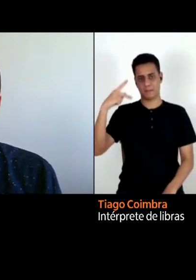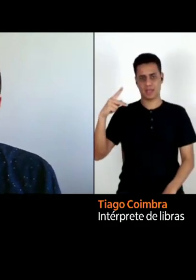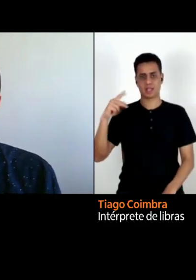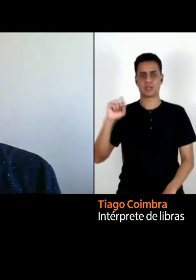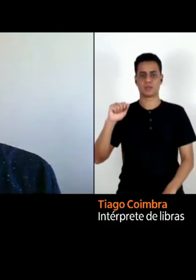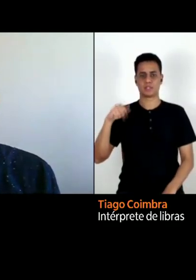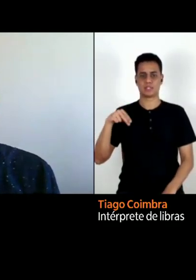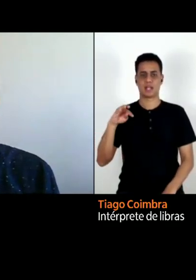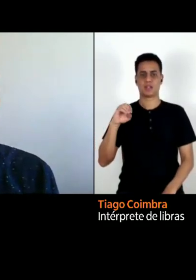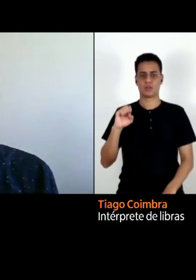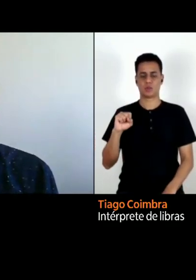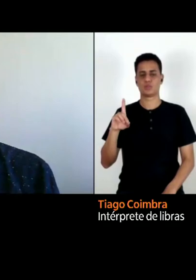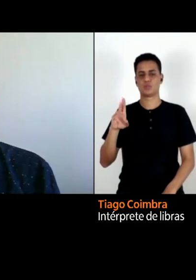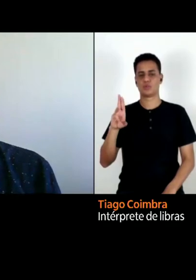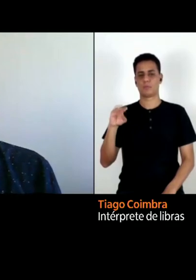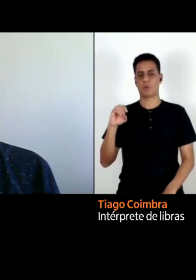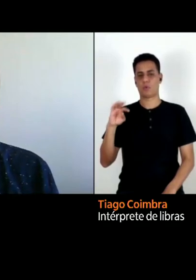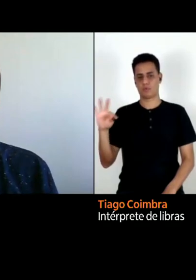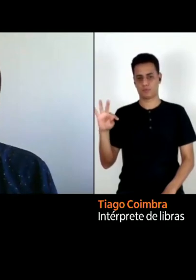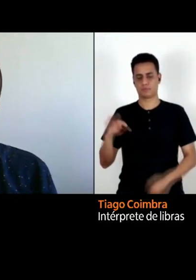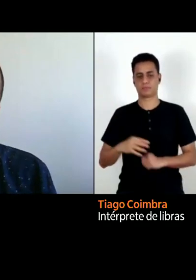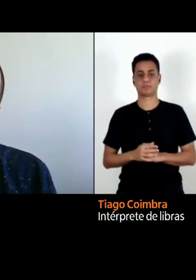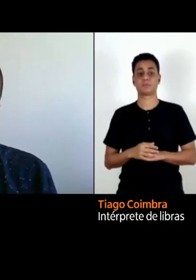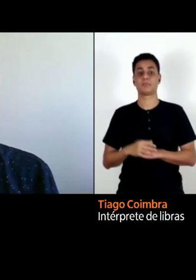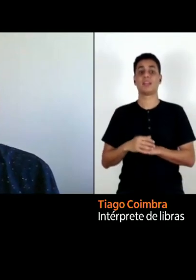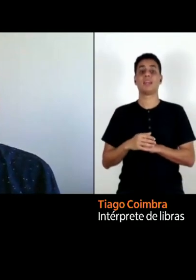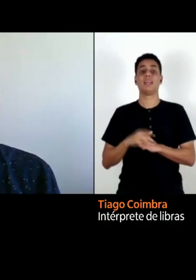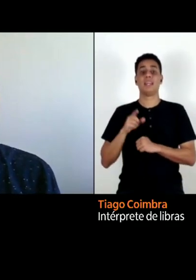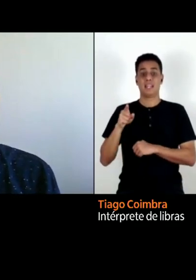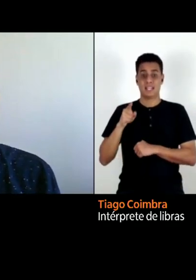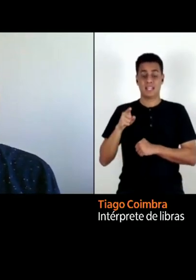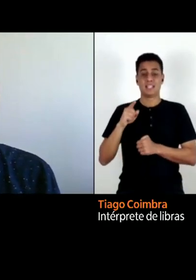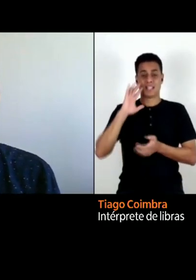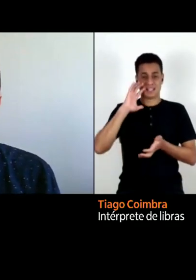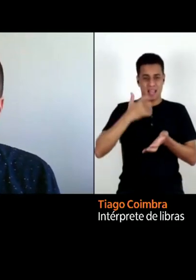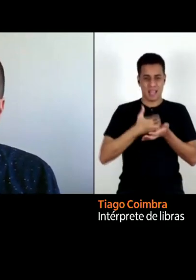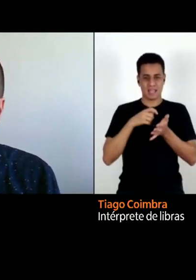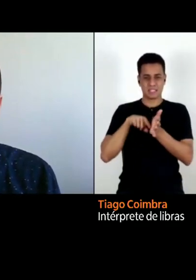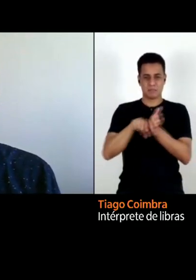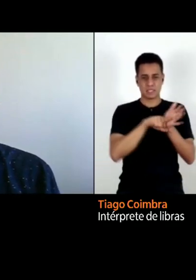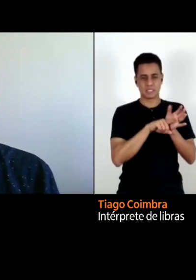tese, originou 2 filmes, o longa-metragem Santos